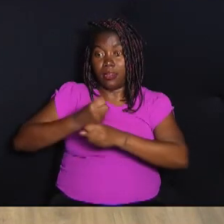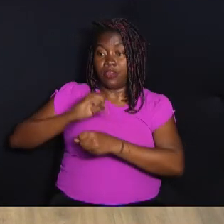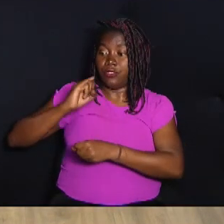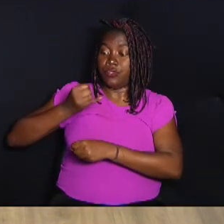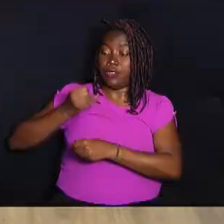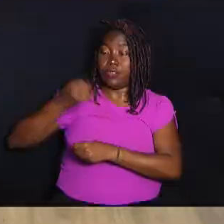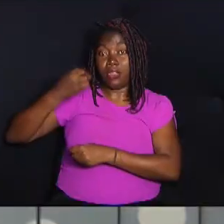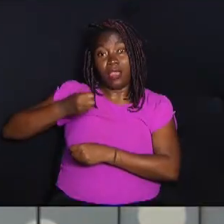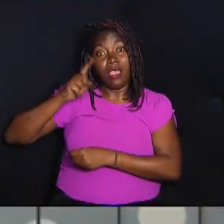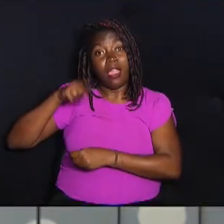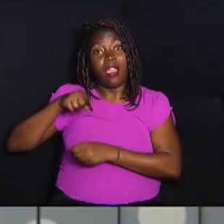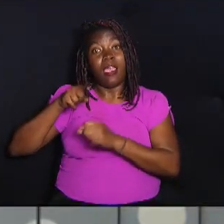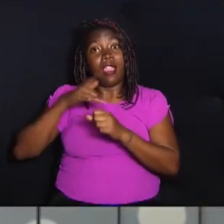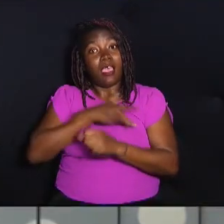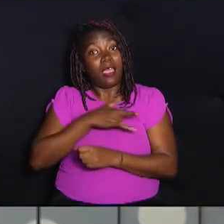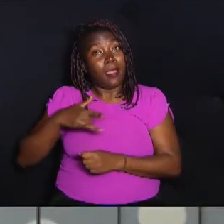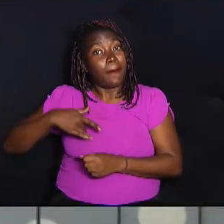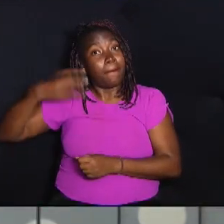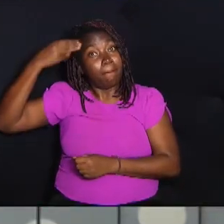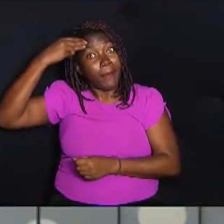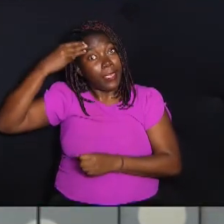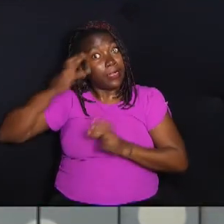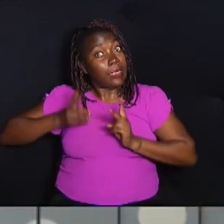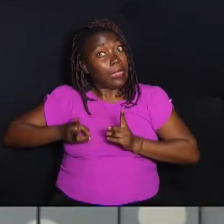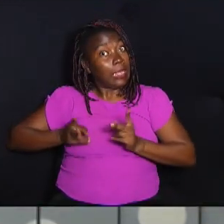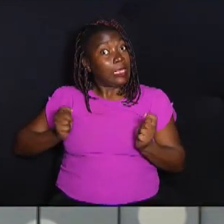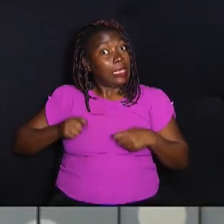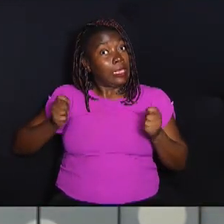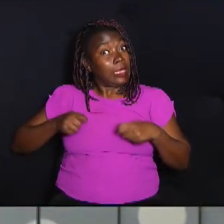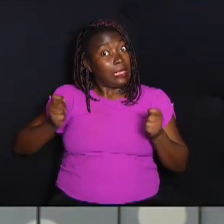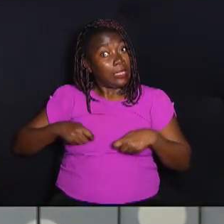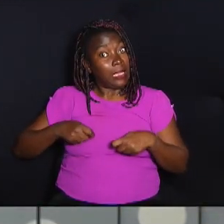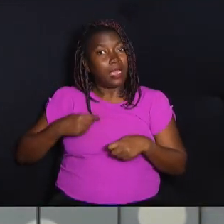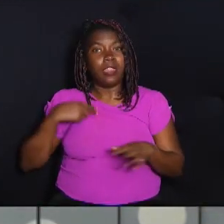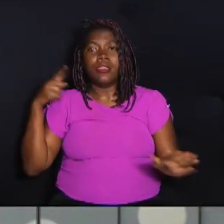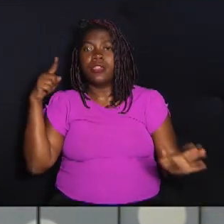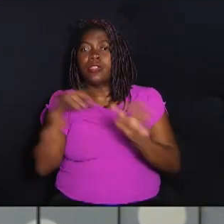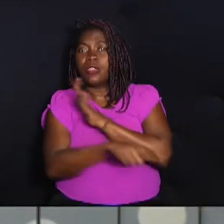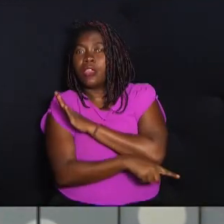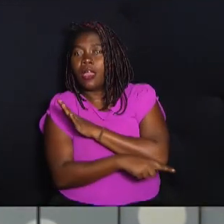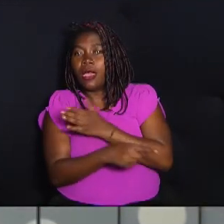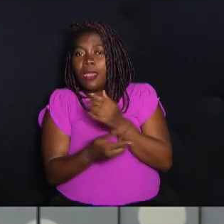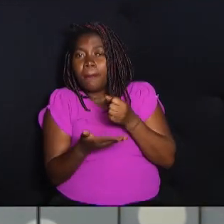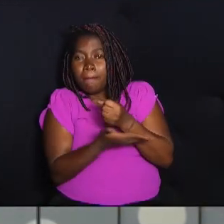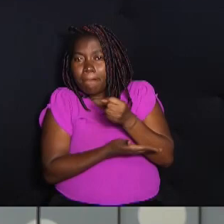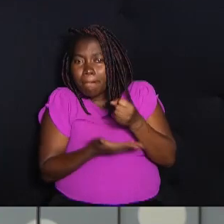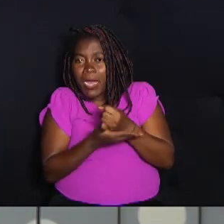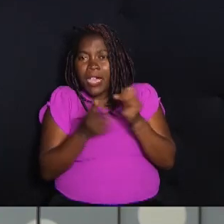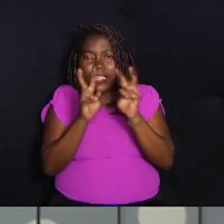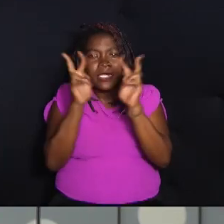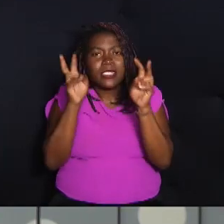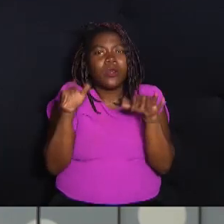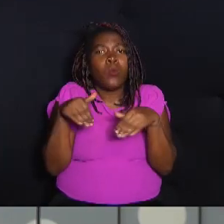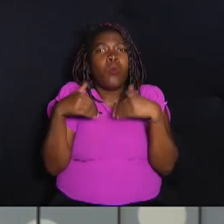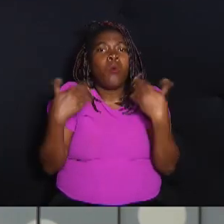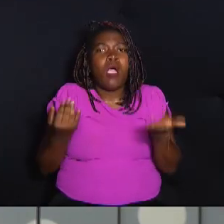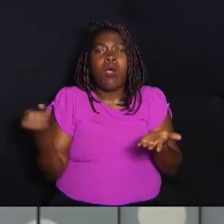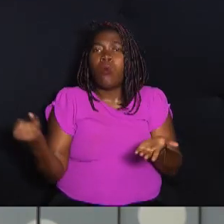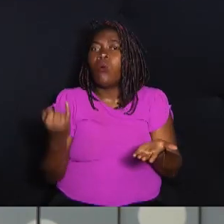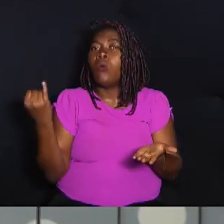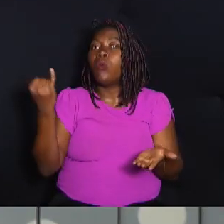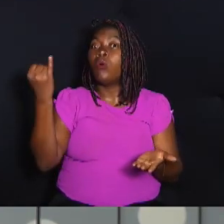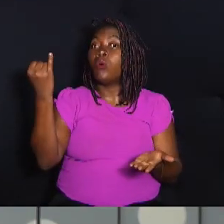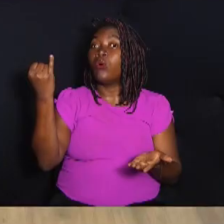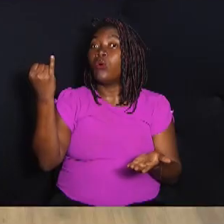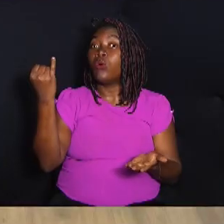saúde mental enquanto há tempo. E aí eu já te pergunto, com base neste tema, qual que é a importância